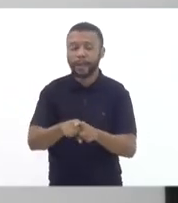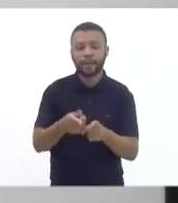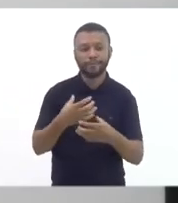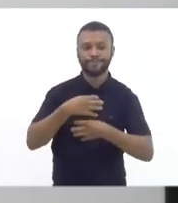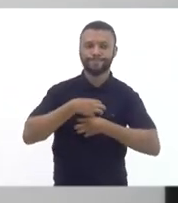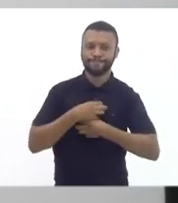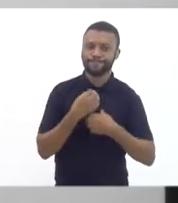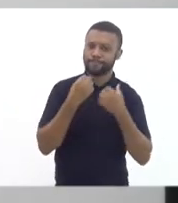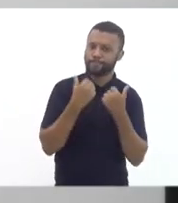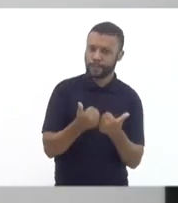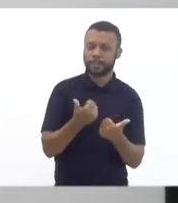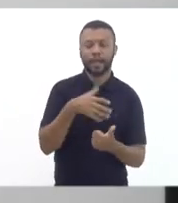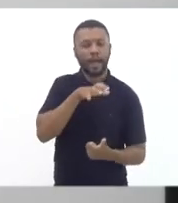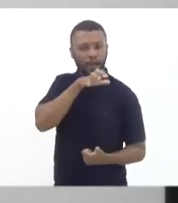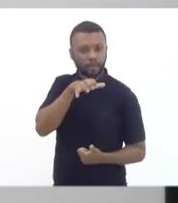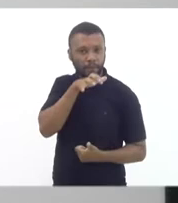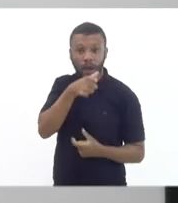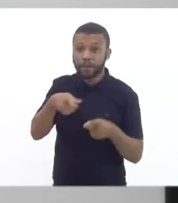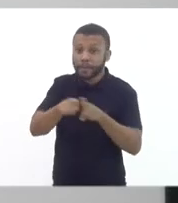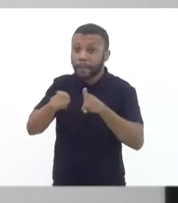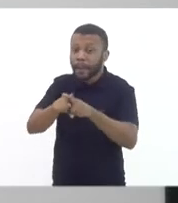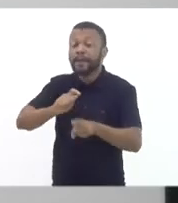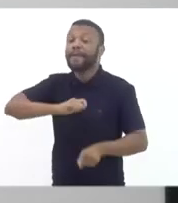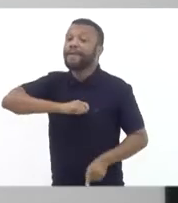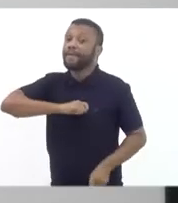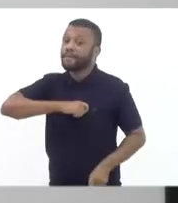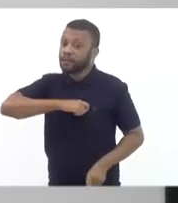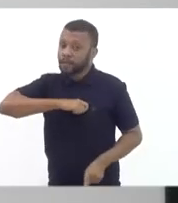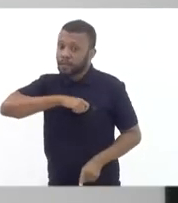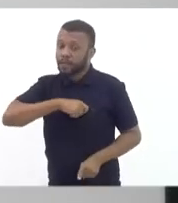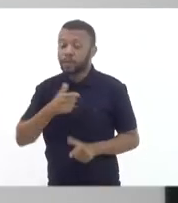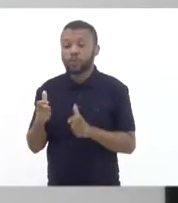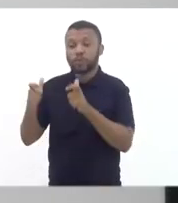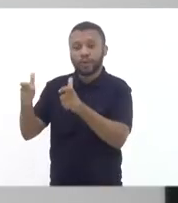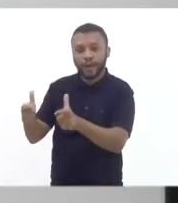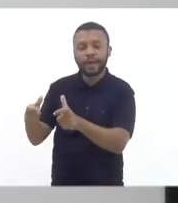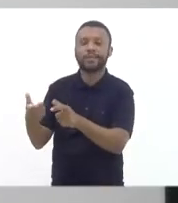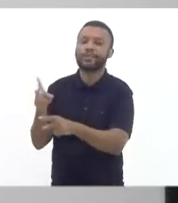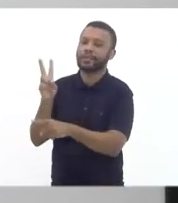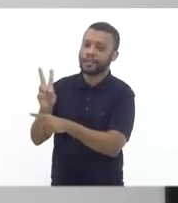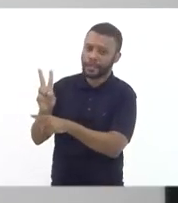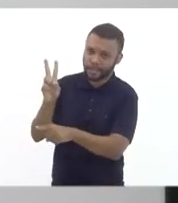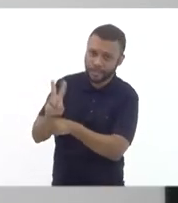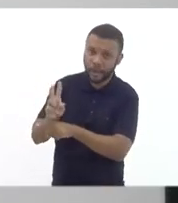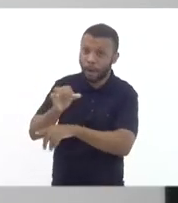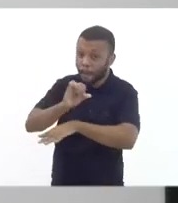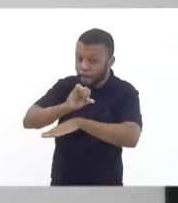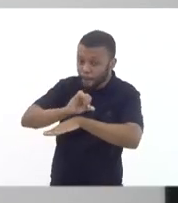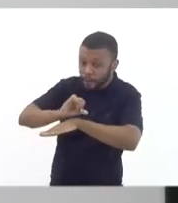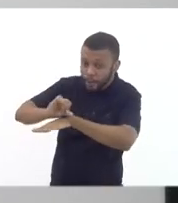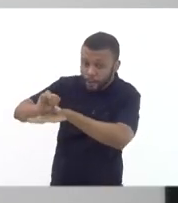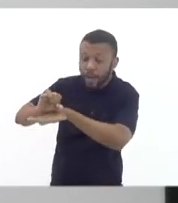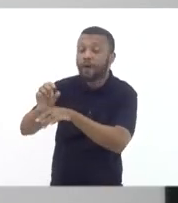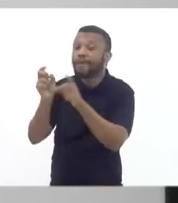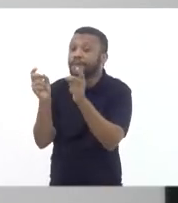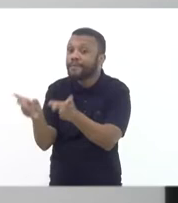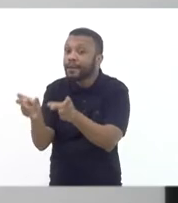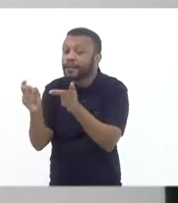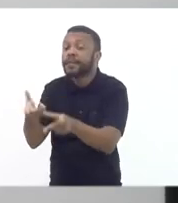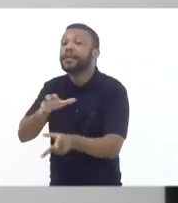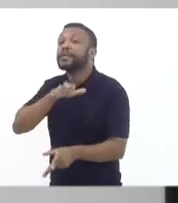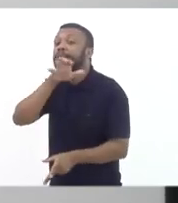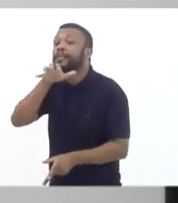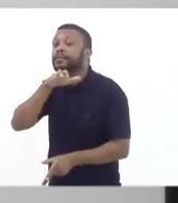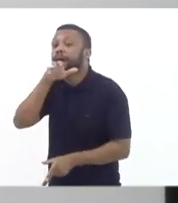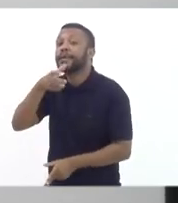Também fiscalização, da mesma forma, dos locais de criação, exposição e venda de animais silvestres, né?